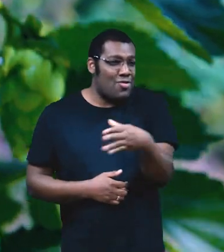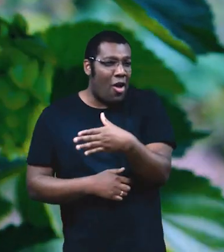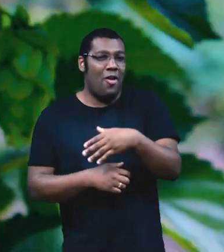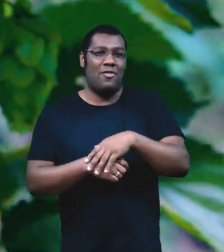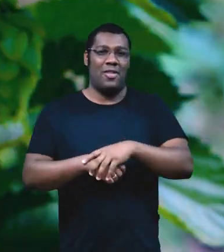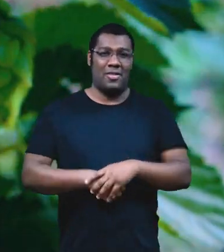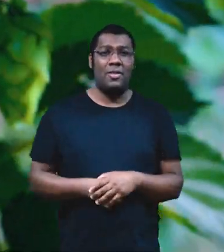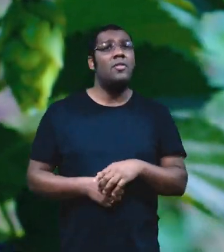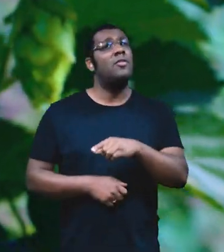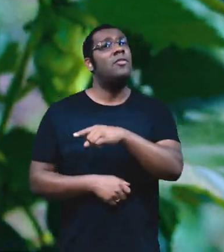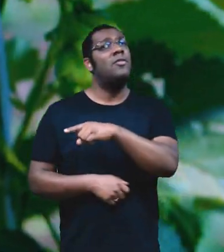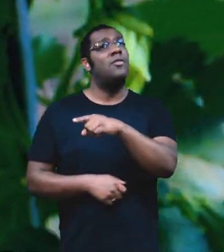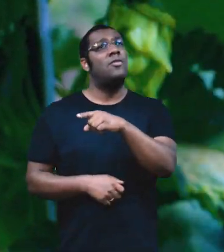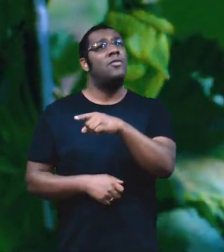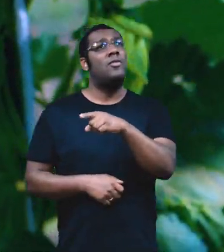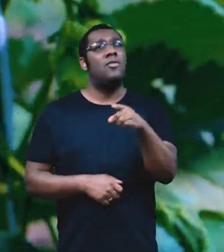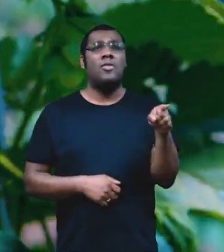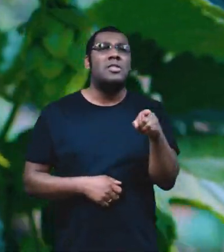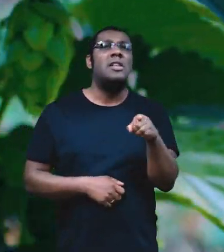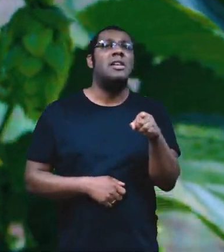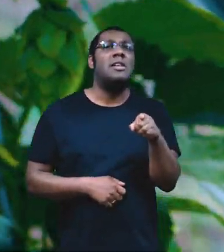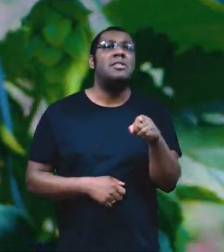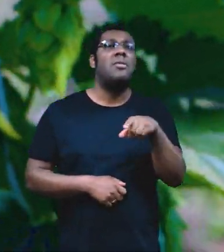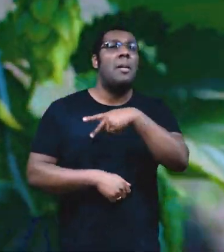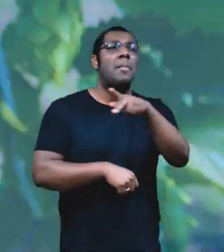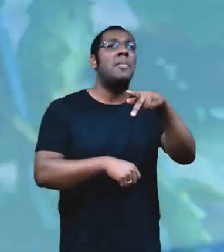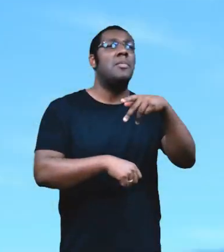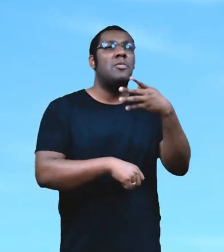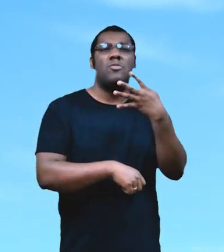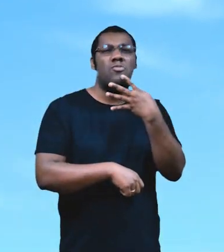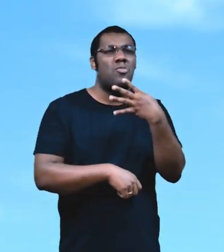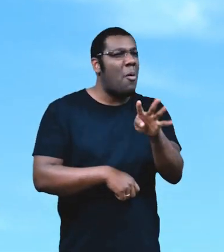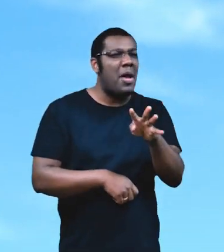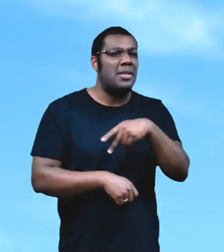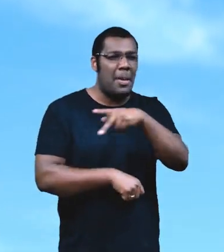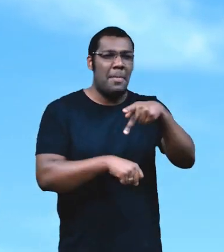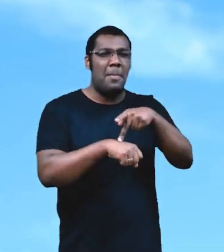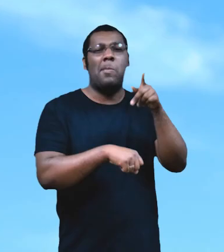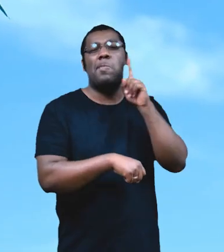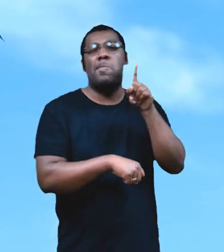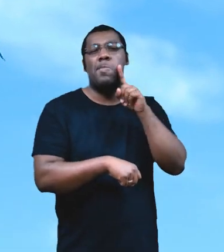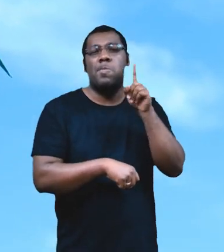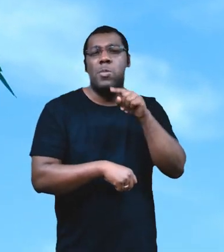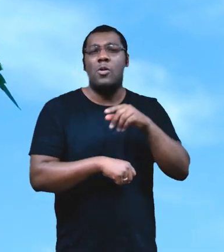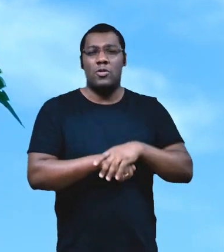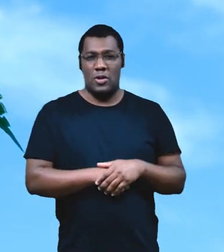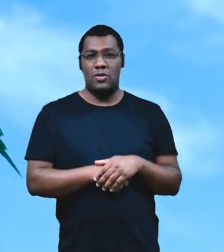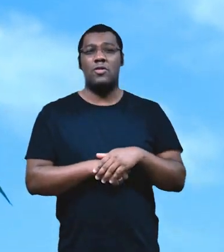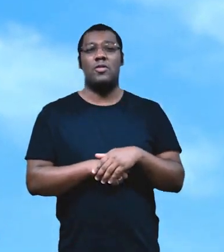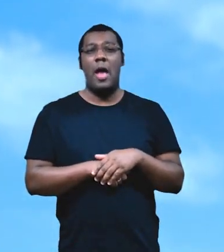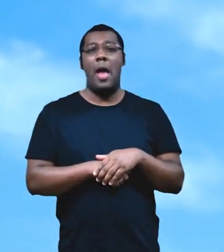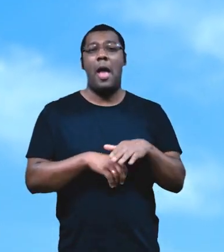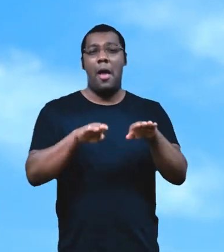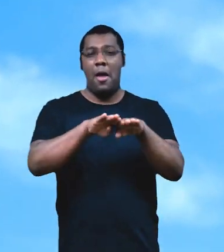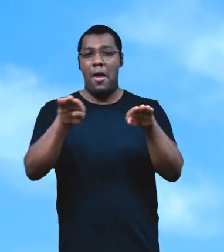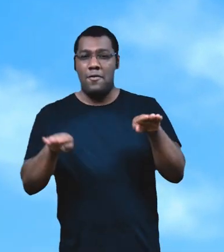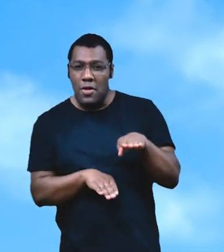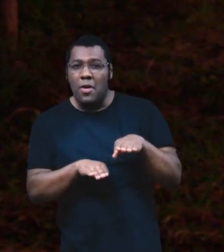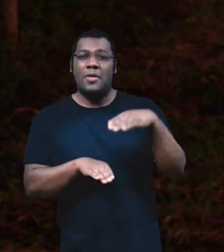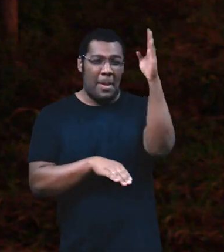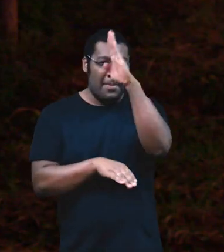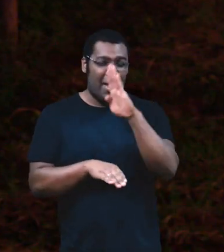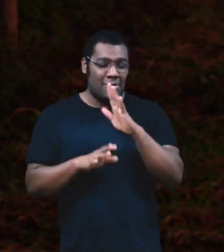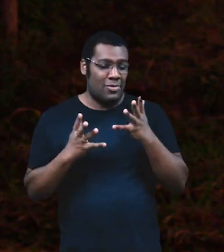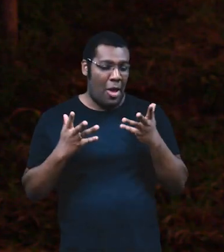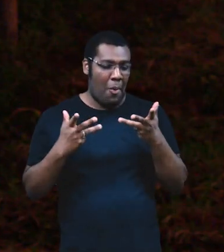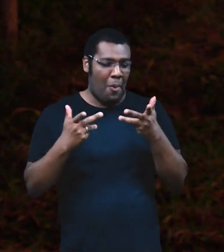você ter ideia, nos Estados Unidos, a primeira safra é descartada. Mas no Brasil, pela qualidade, ela já pode ser usada, mas é uma produtividade bem menor.